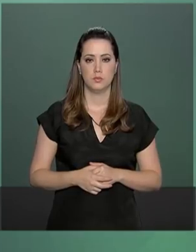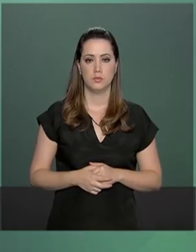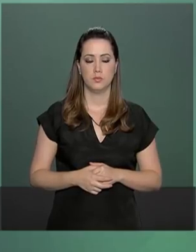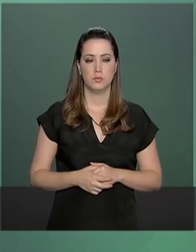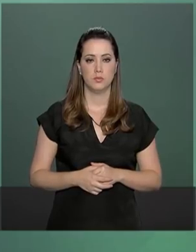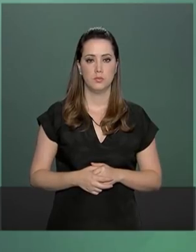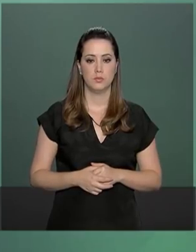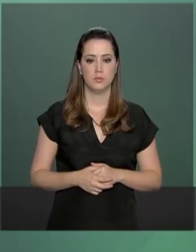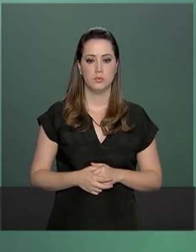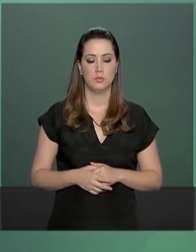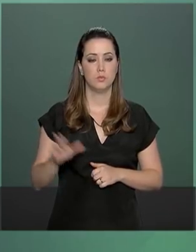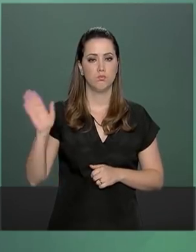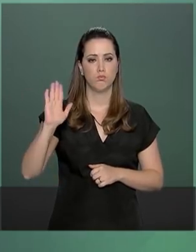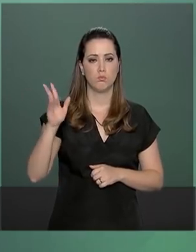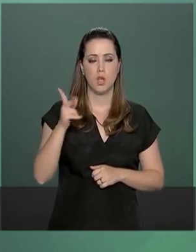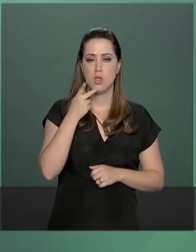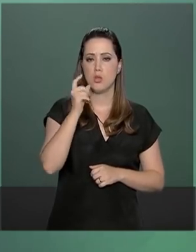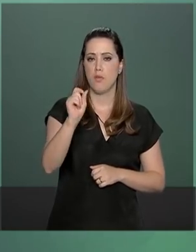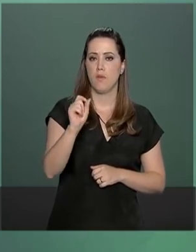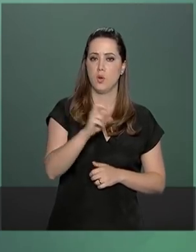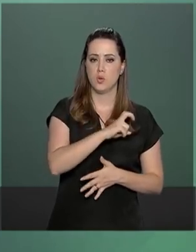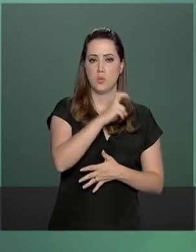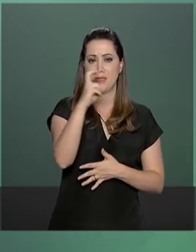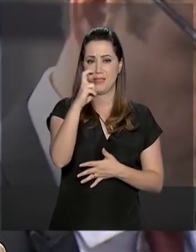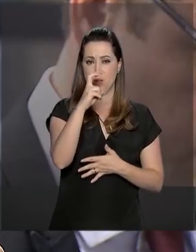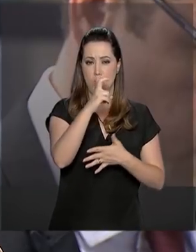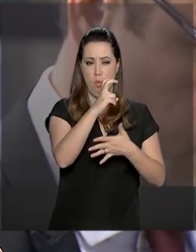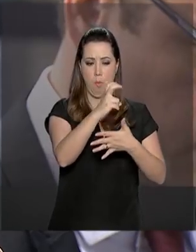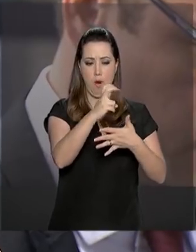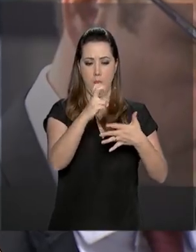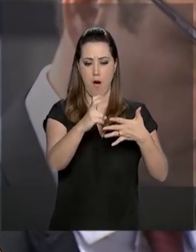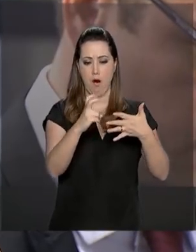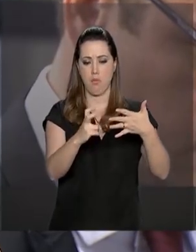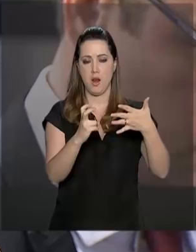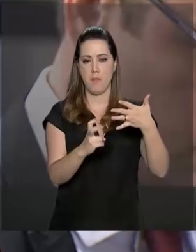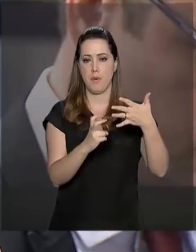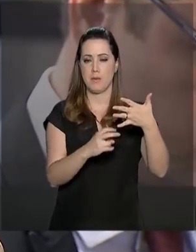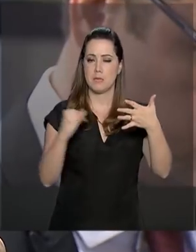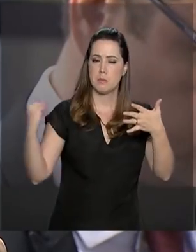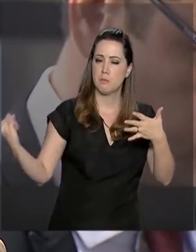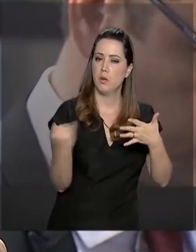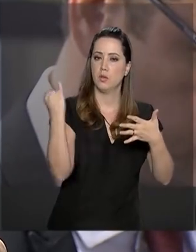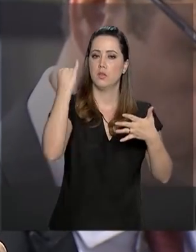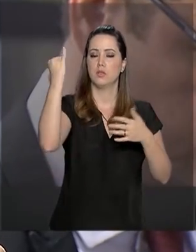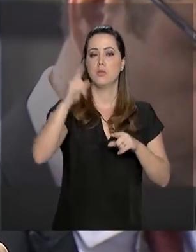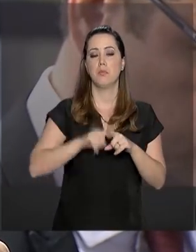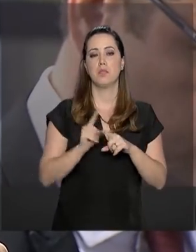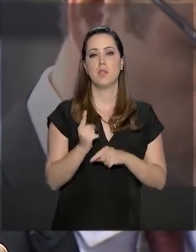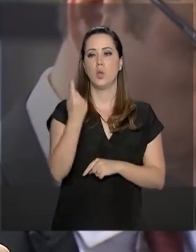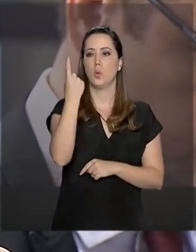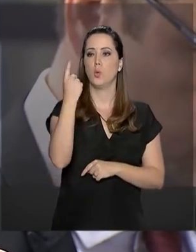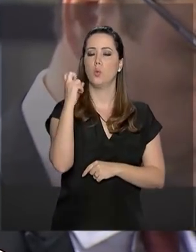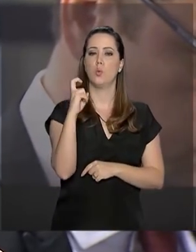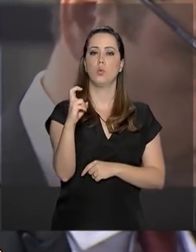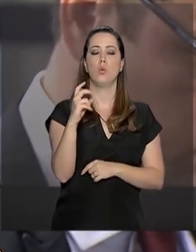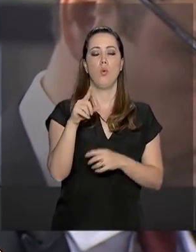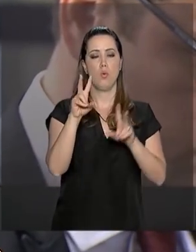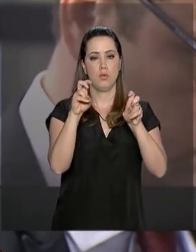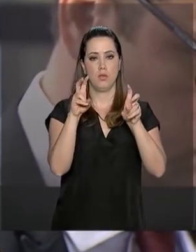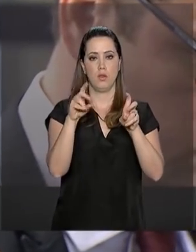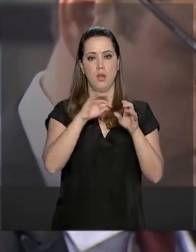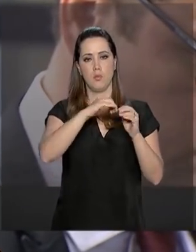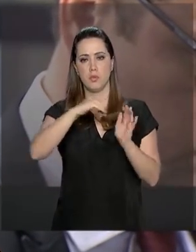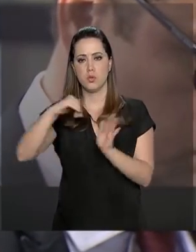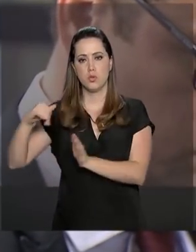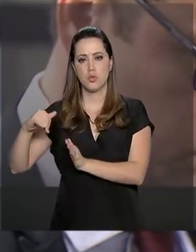só falou sobre cinco temas é importantíssimo mas tem um tema que ficou de fora